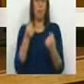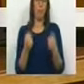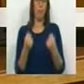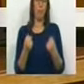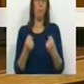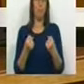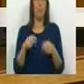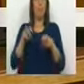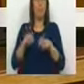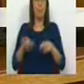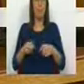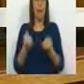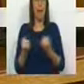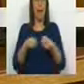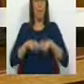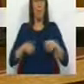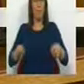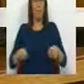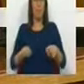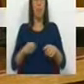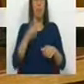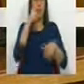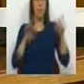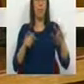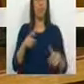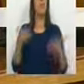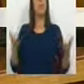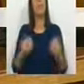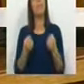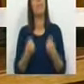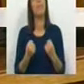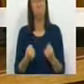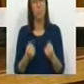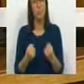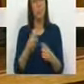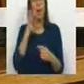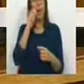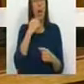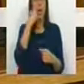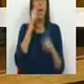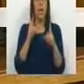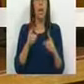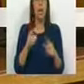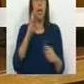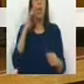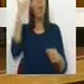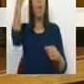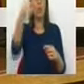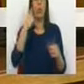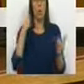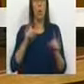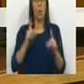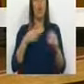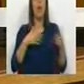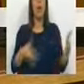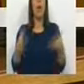e todos os seus passageiros no seu carro, que também são os contribuintes e os cidadãos, tem outra consequência grave, porque não olha para o futuro, não olha para